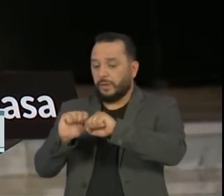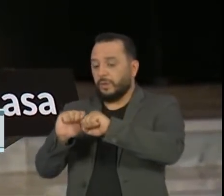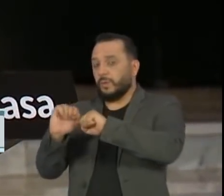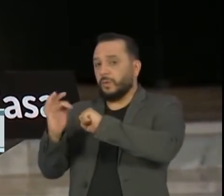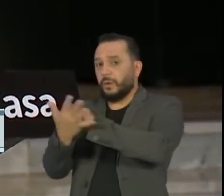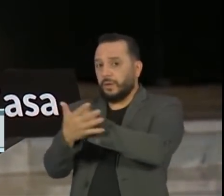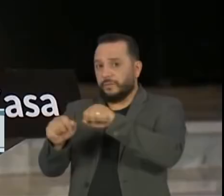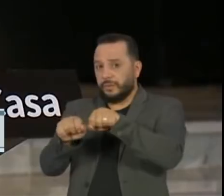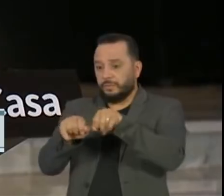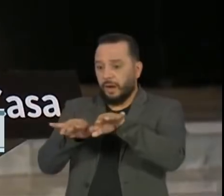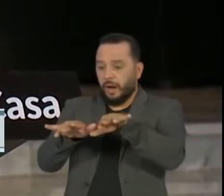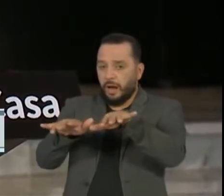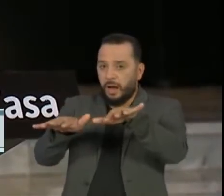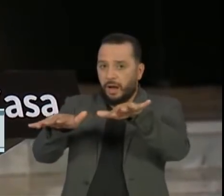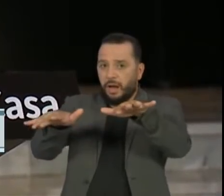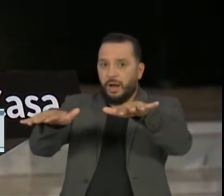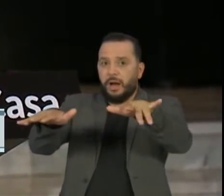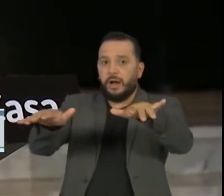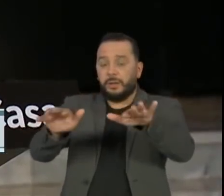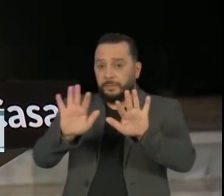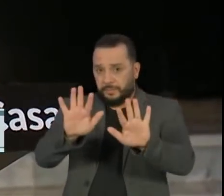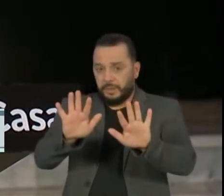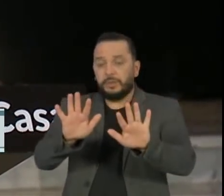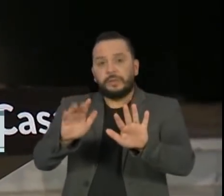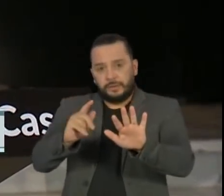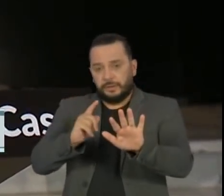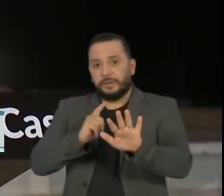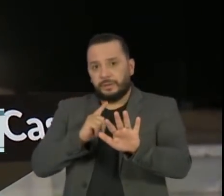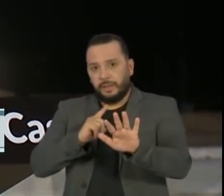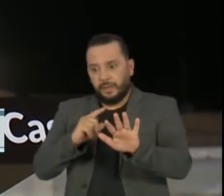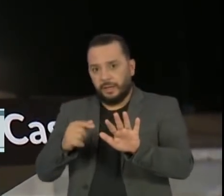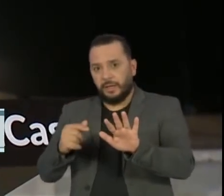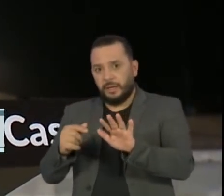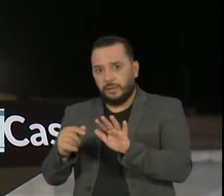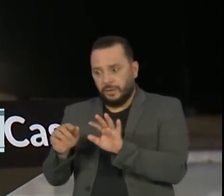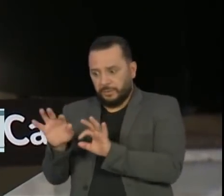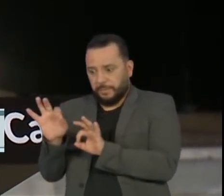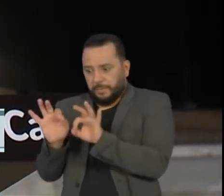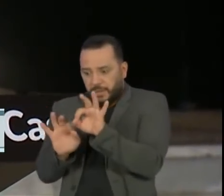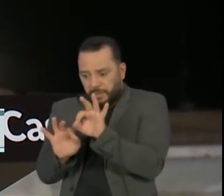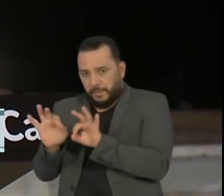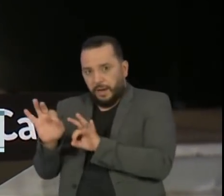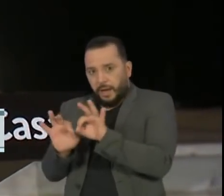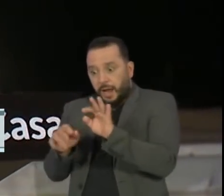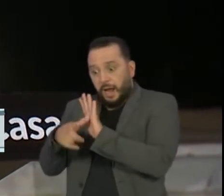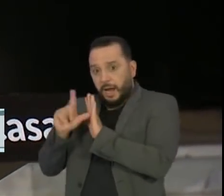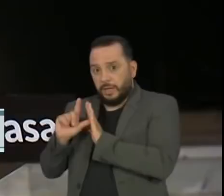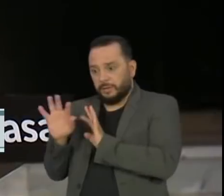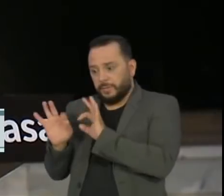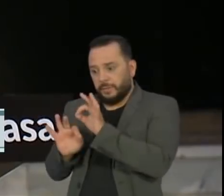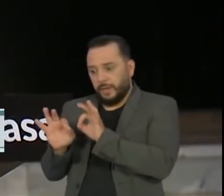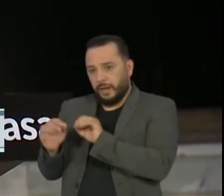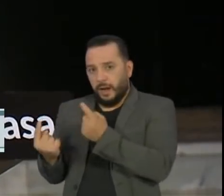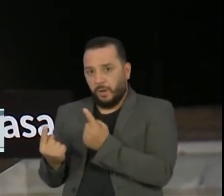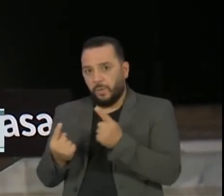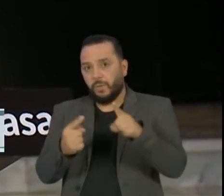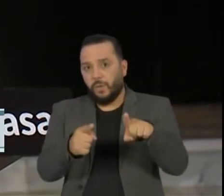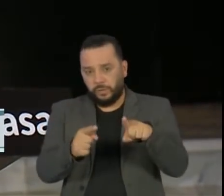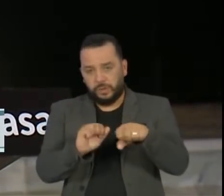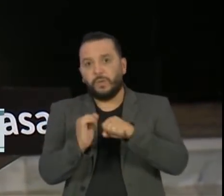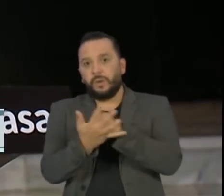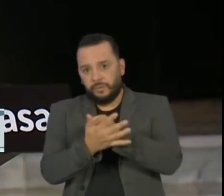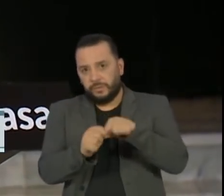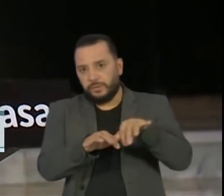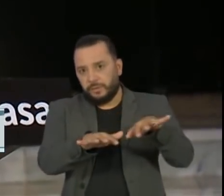nós deveríamos ter um tempo para que nós pudéssemos estar preparados para o enfrentamento da epidemia, em que, em determinado